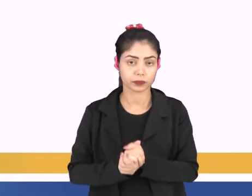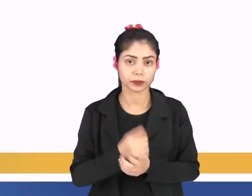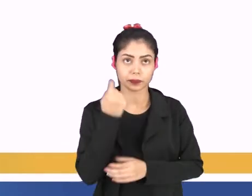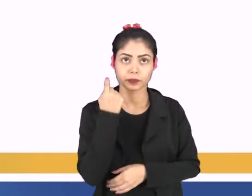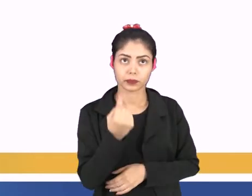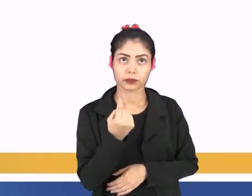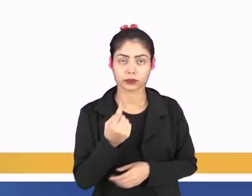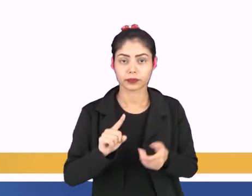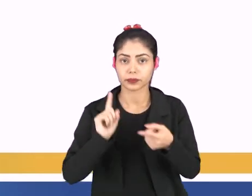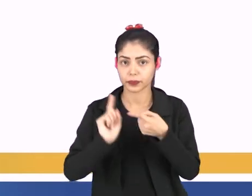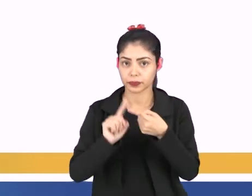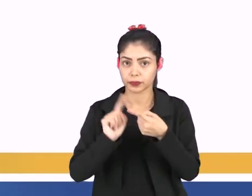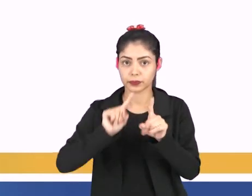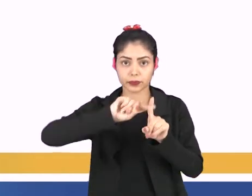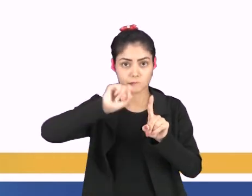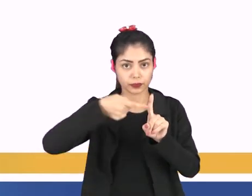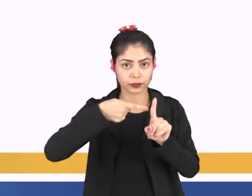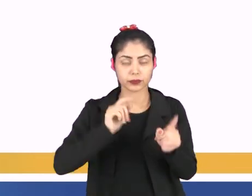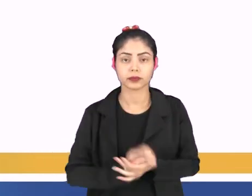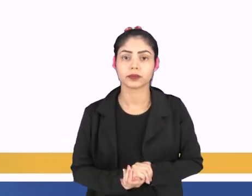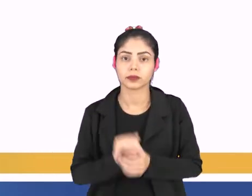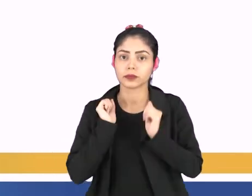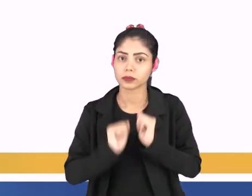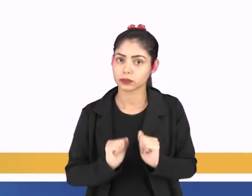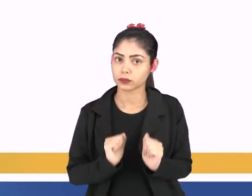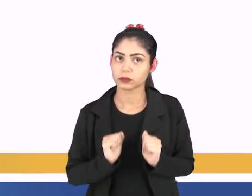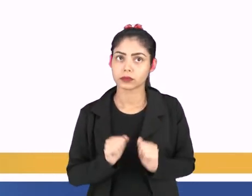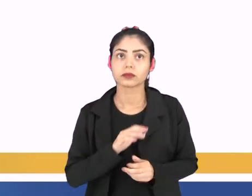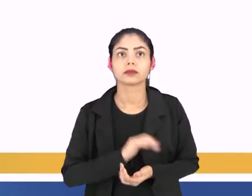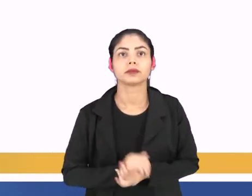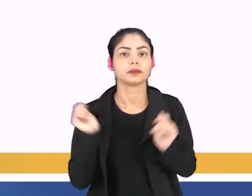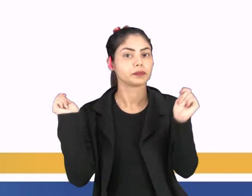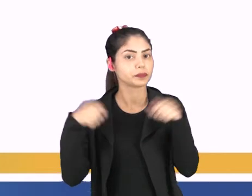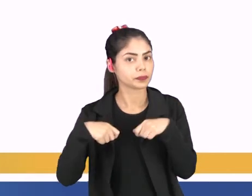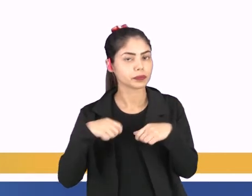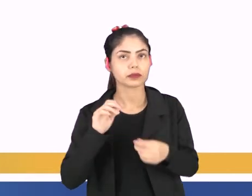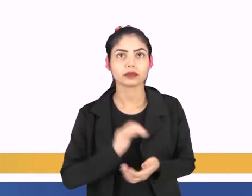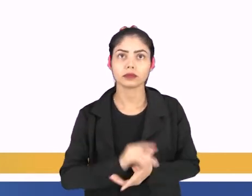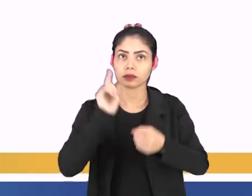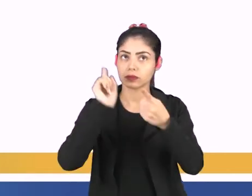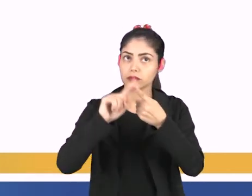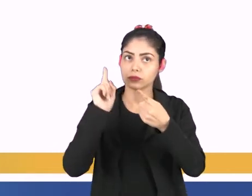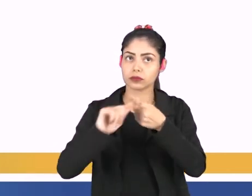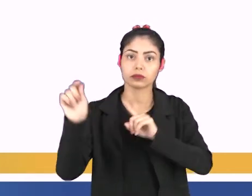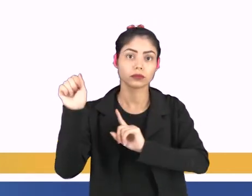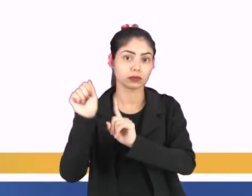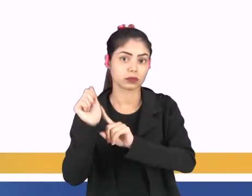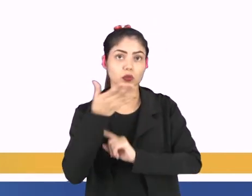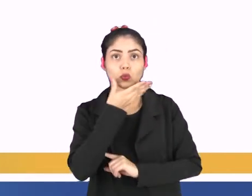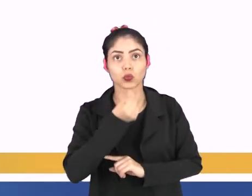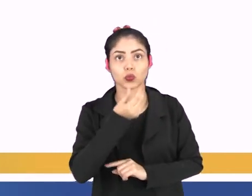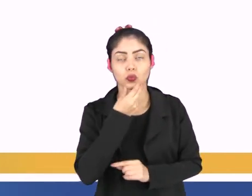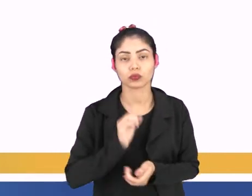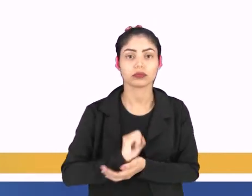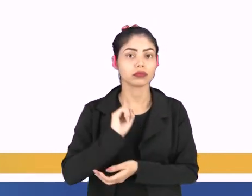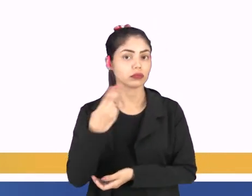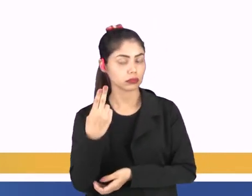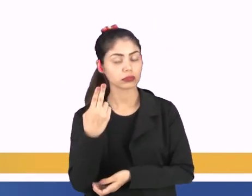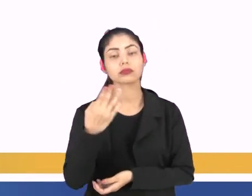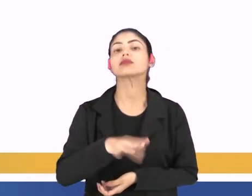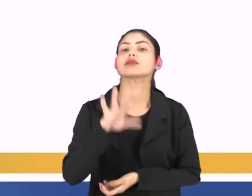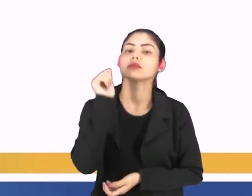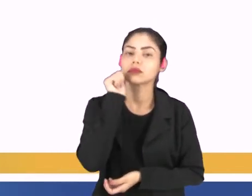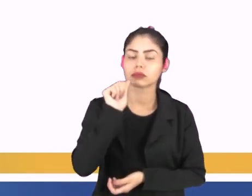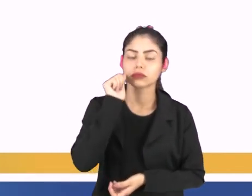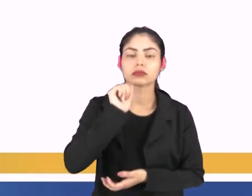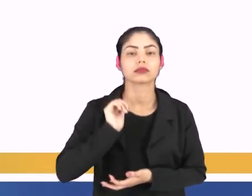gravidez, que pode acontecer, os casos possíveis, uma criança do sexo masculino ou do sexo